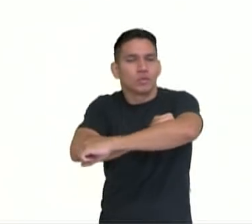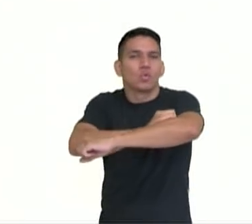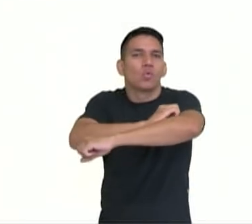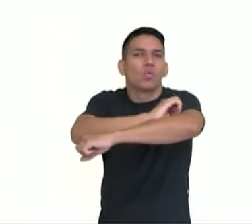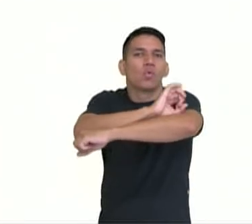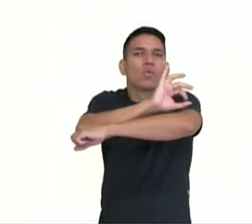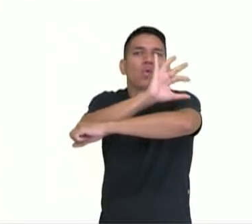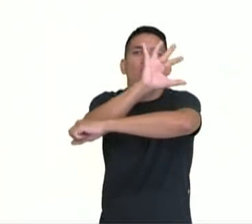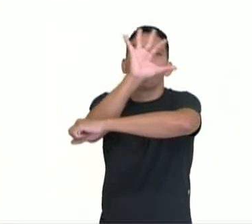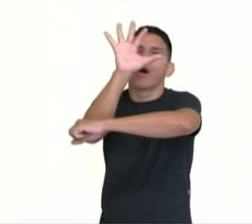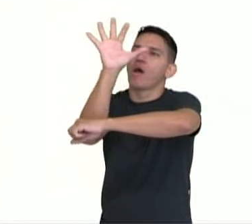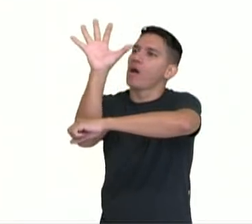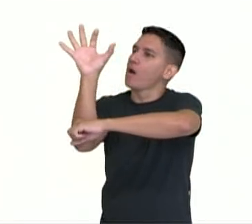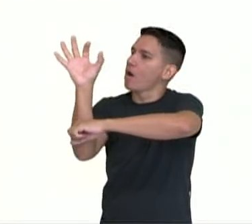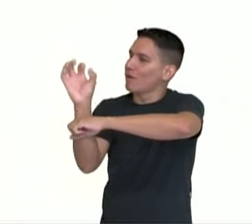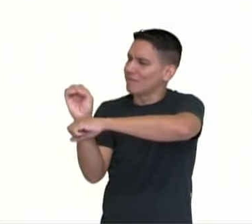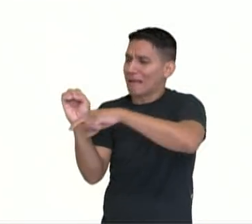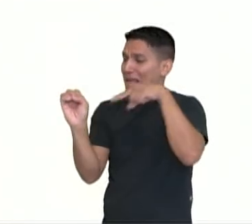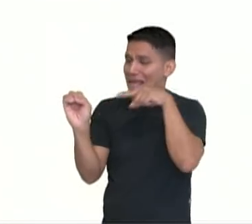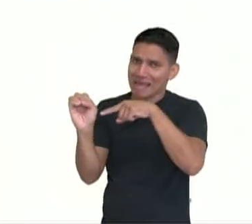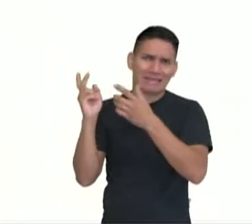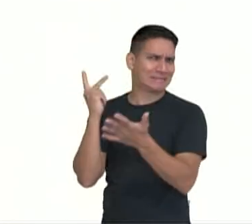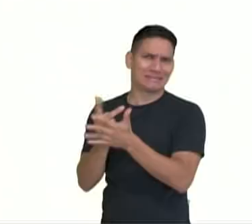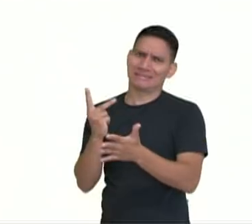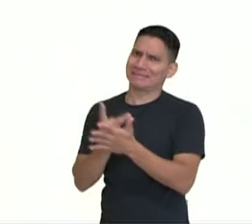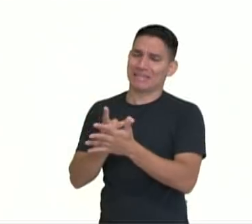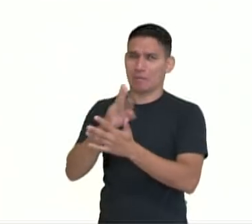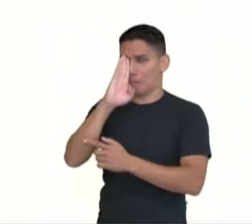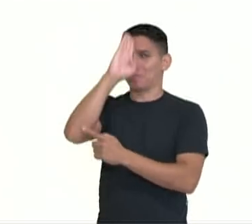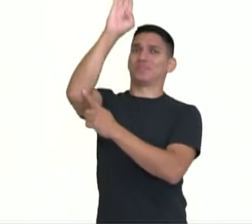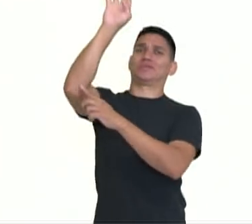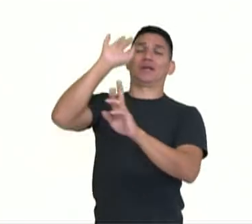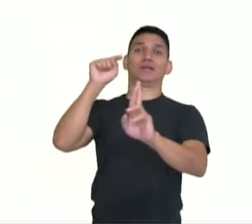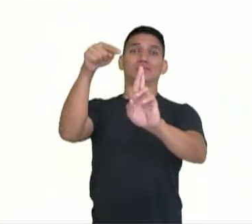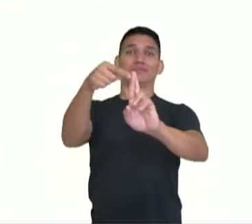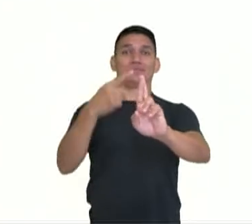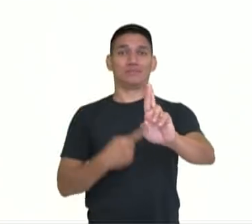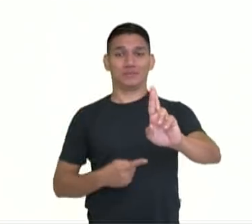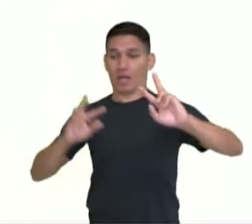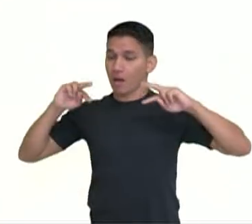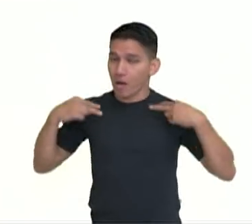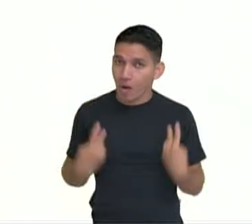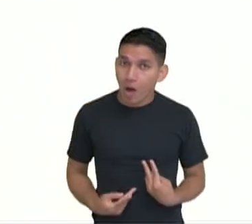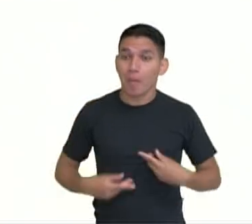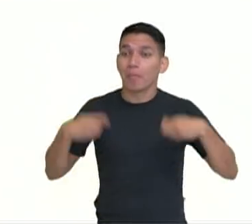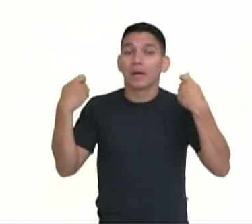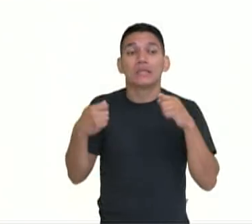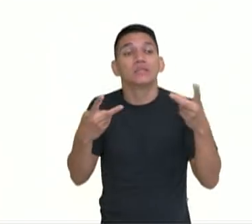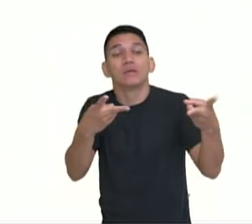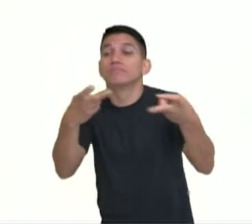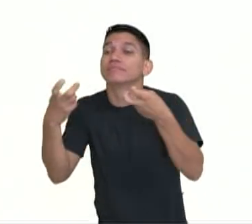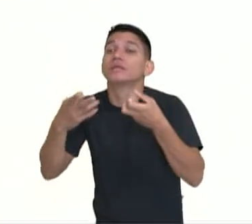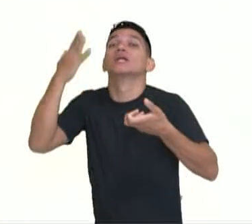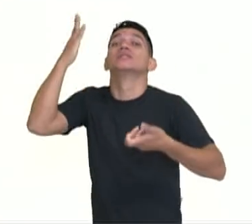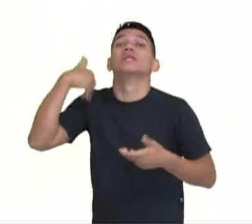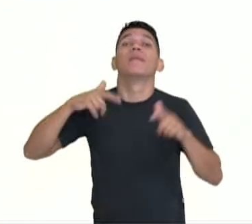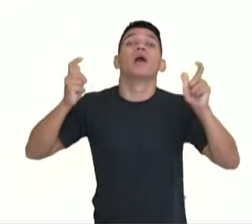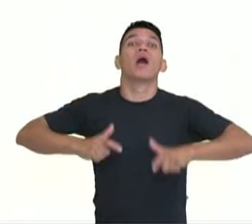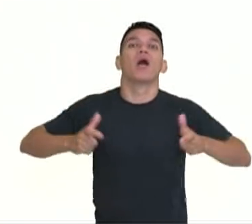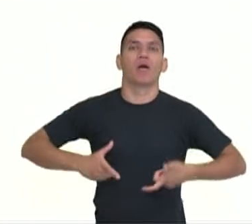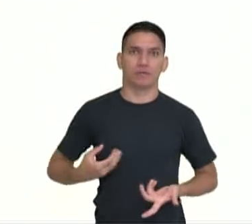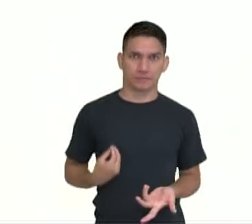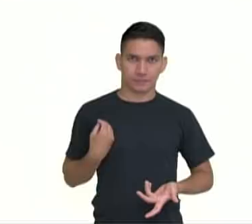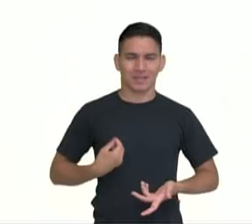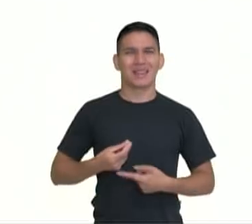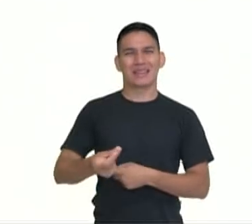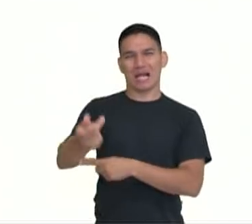Esse astro foi sempre o grande referencial dos homens quando precisavam saber onde estavam. Então, desde